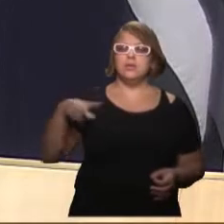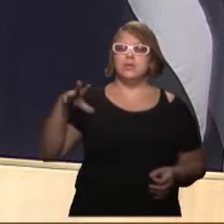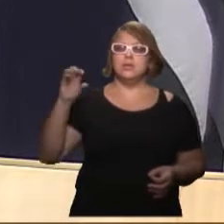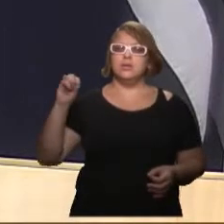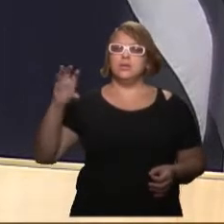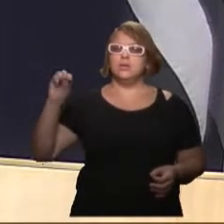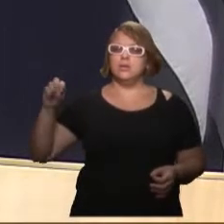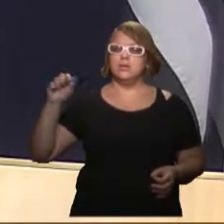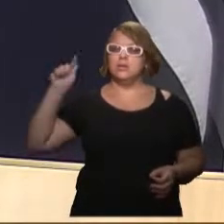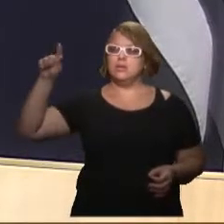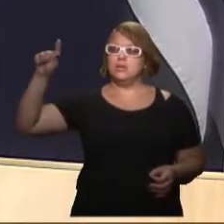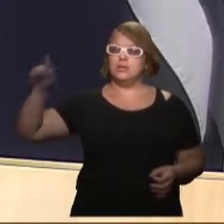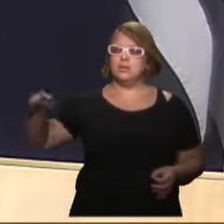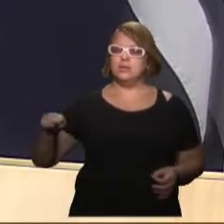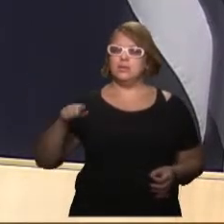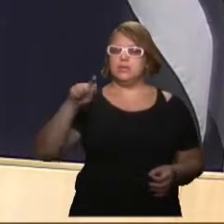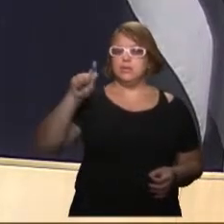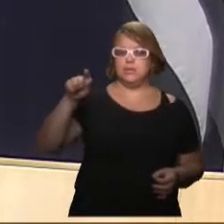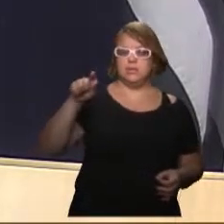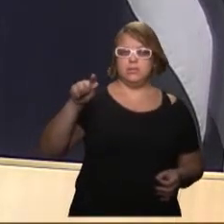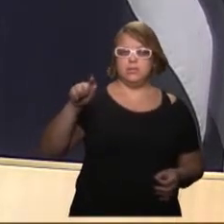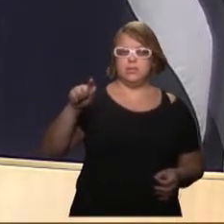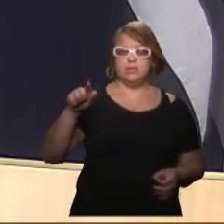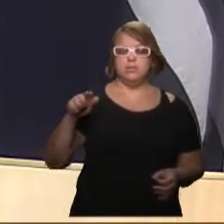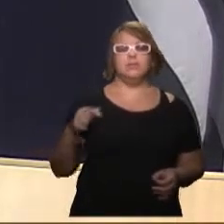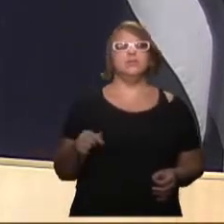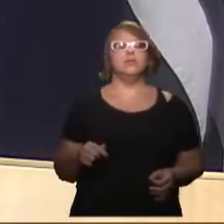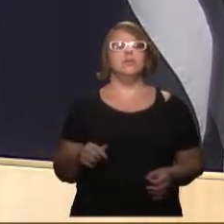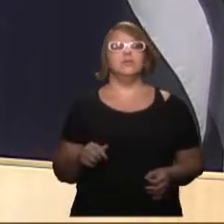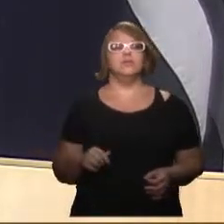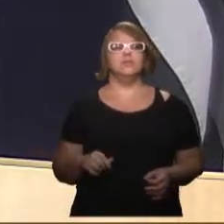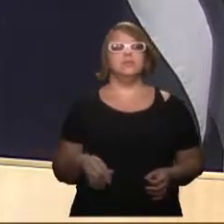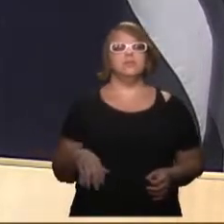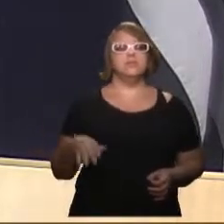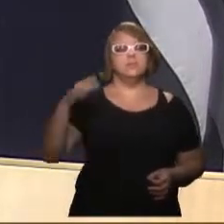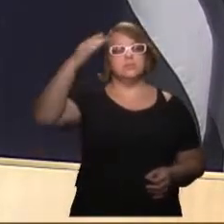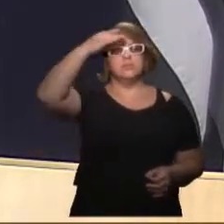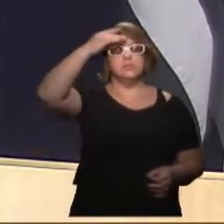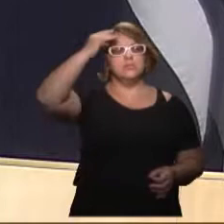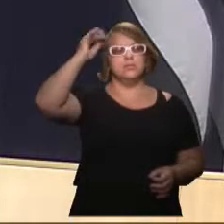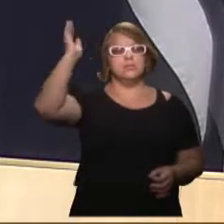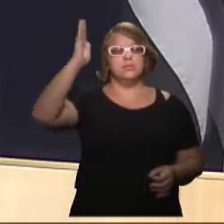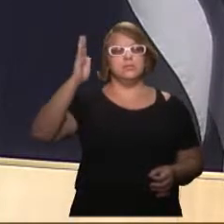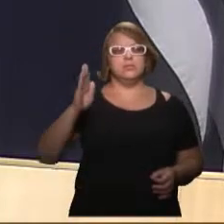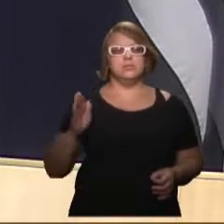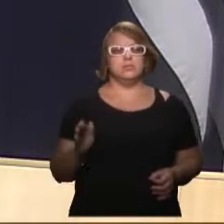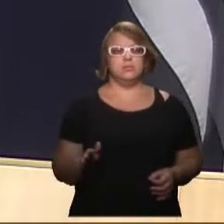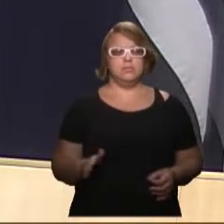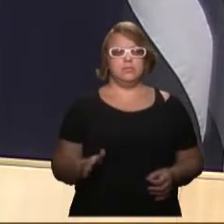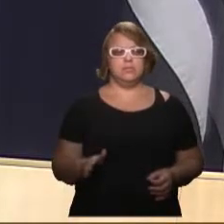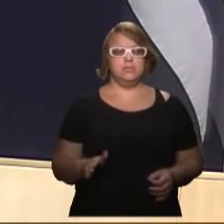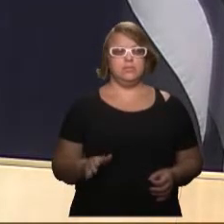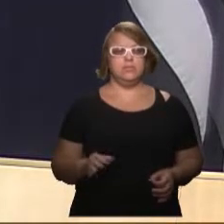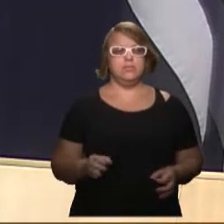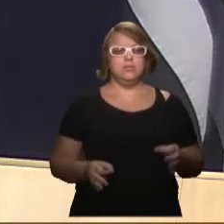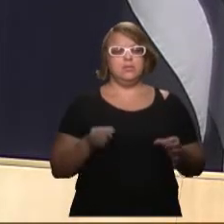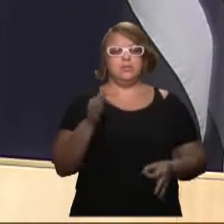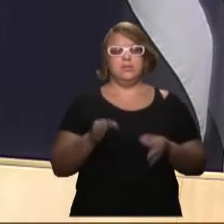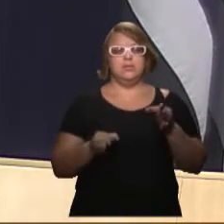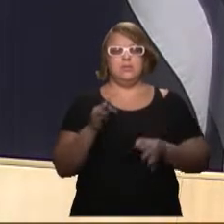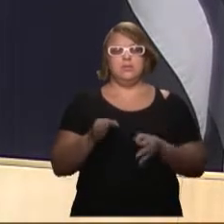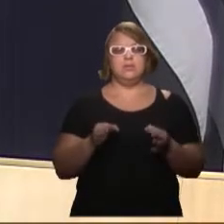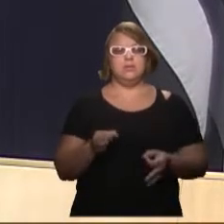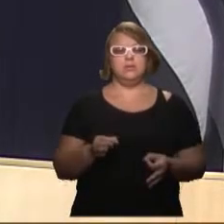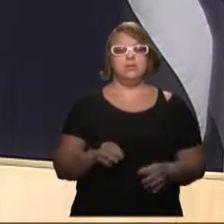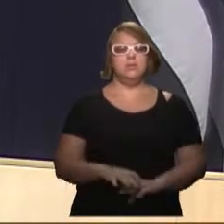100 milhões de processos. Então um está brigando contra o outro. No mundo, você tem 50% da população que se alimenta e